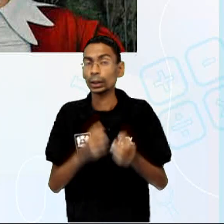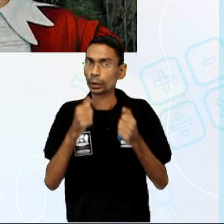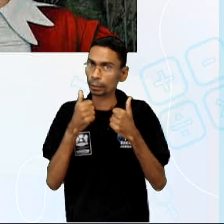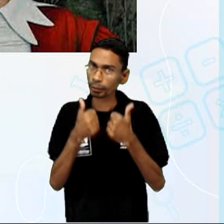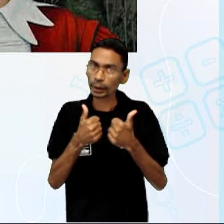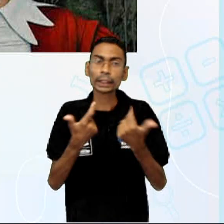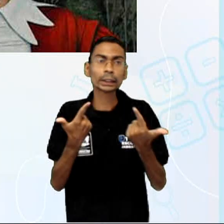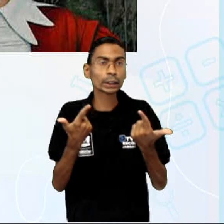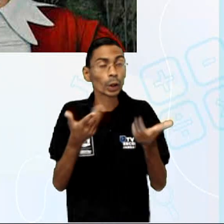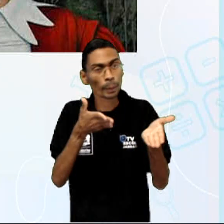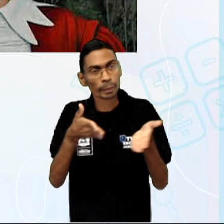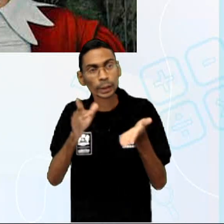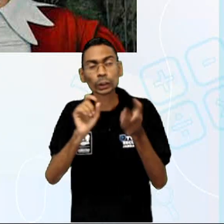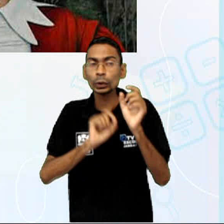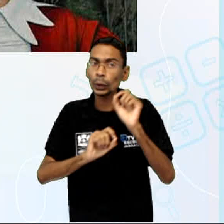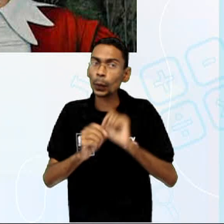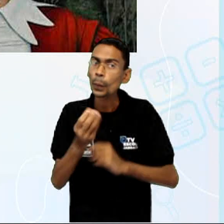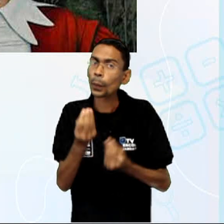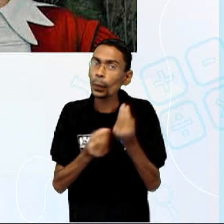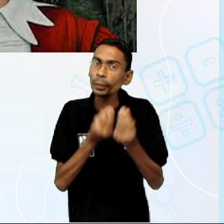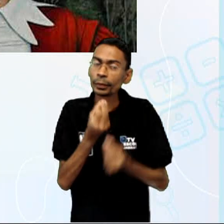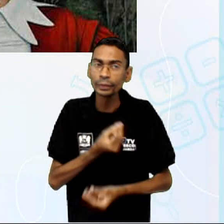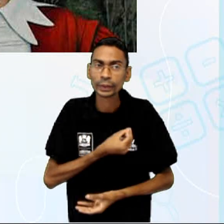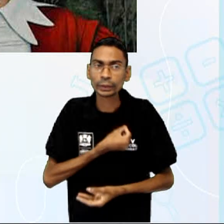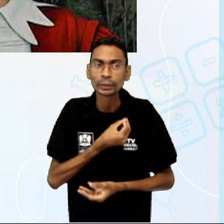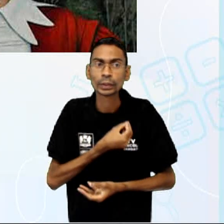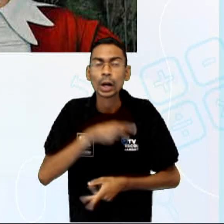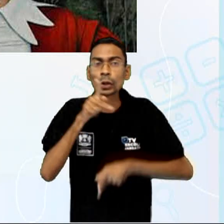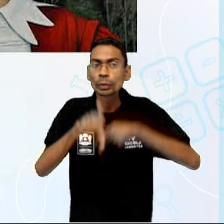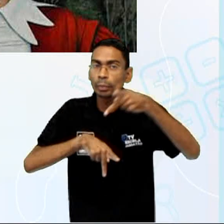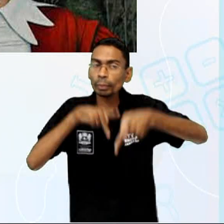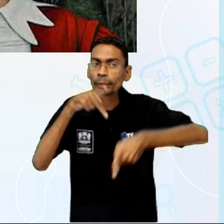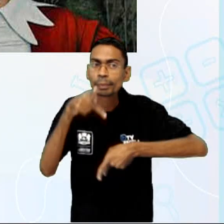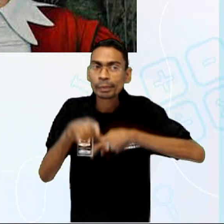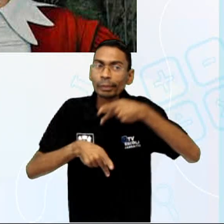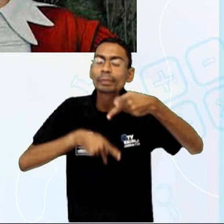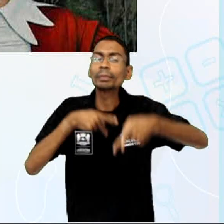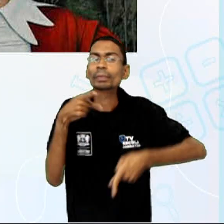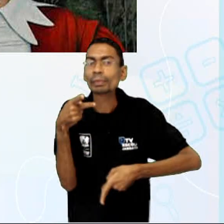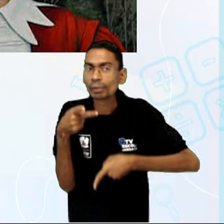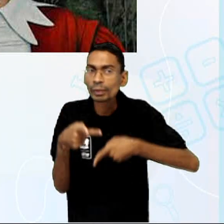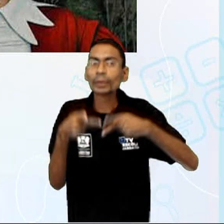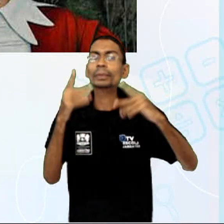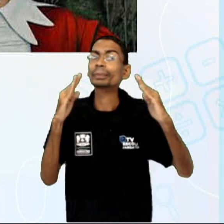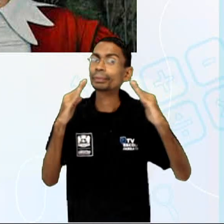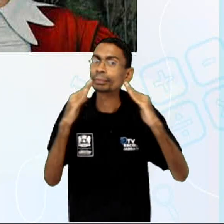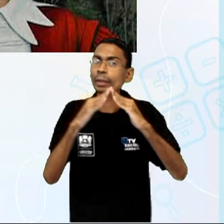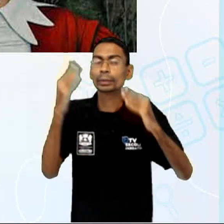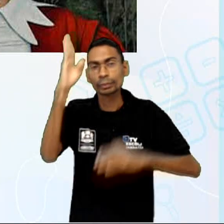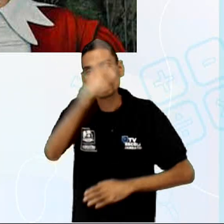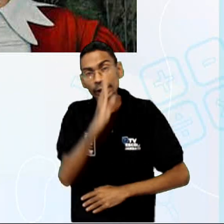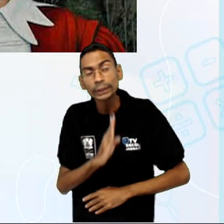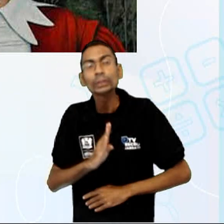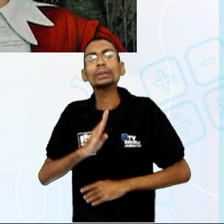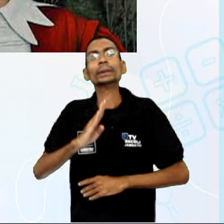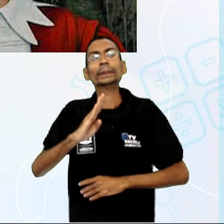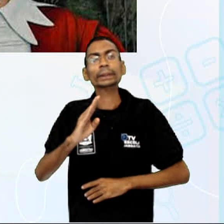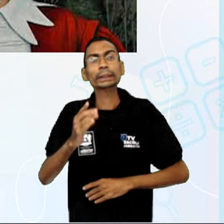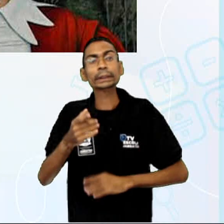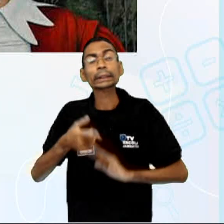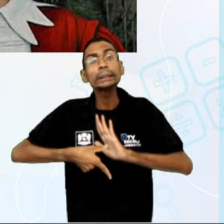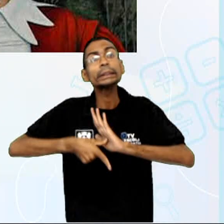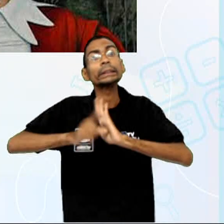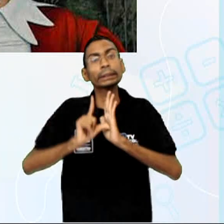esse período, como viviam os povos que habitavam o Brasil antes da chegada